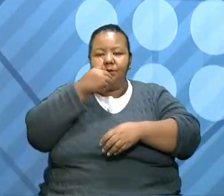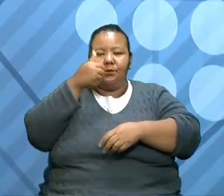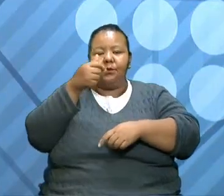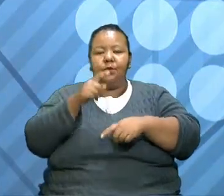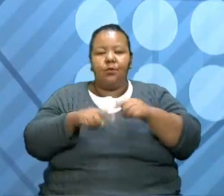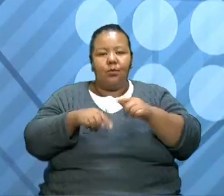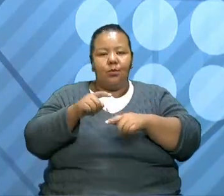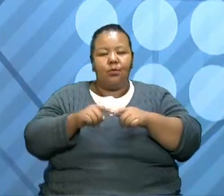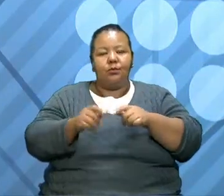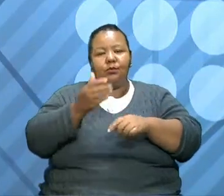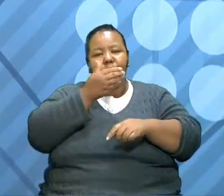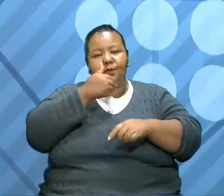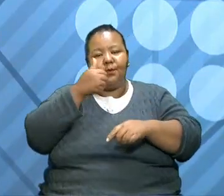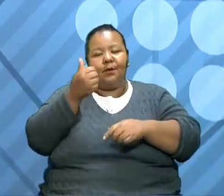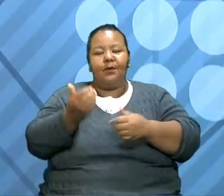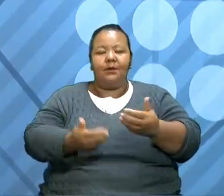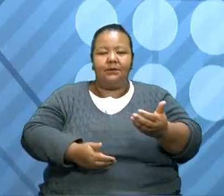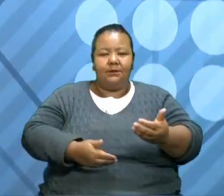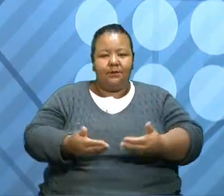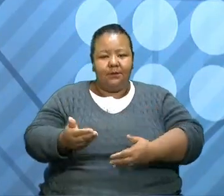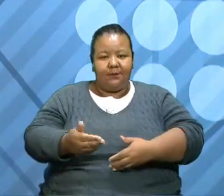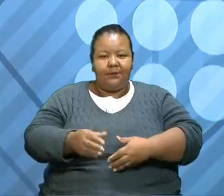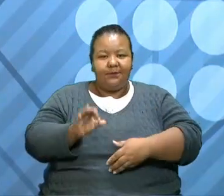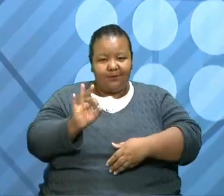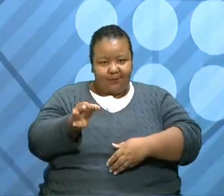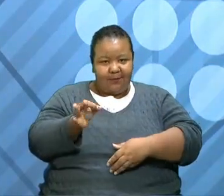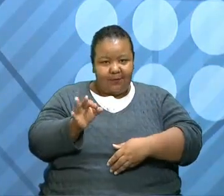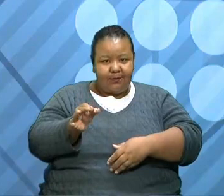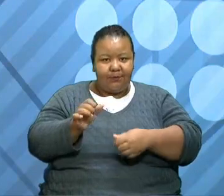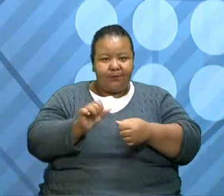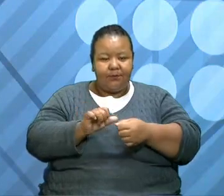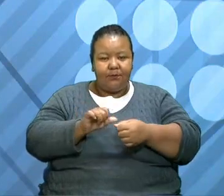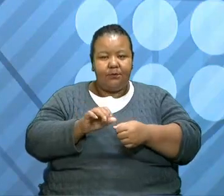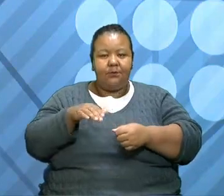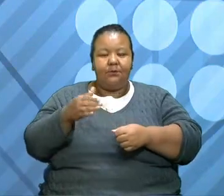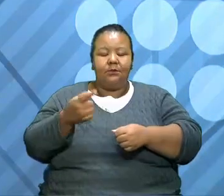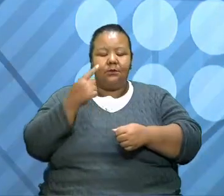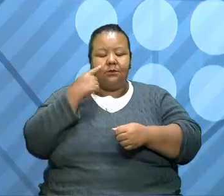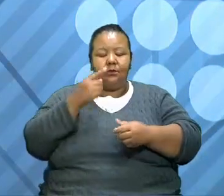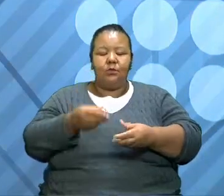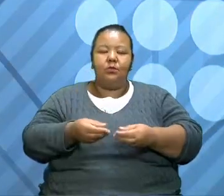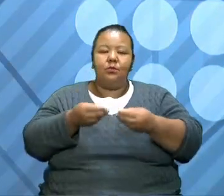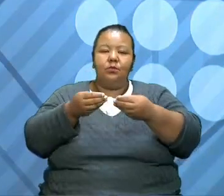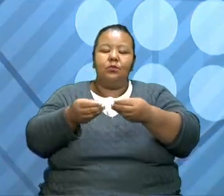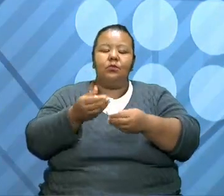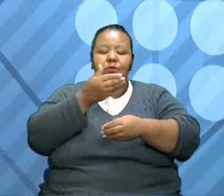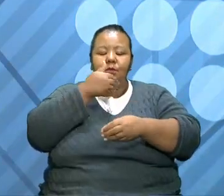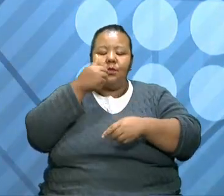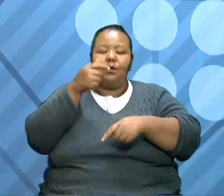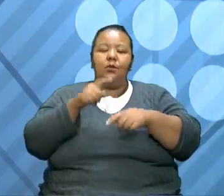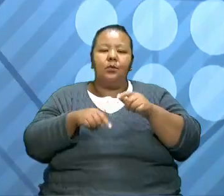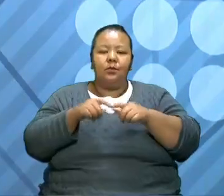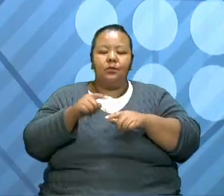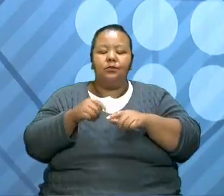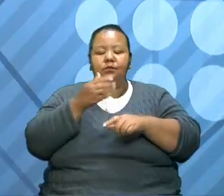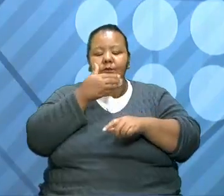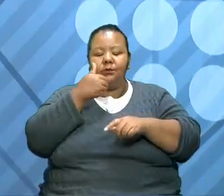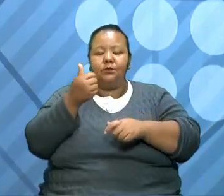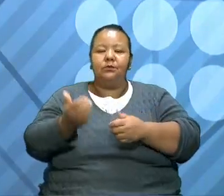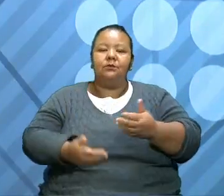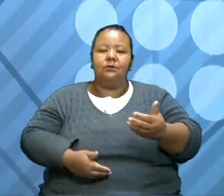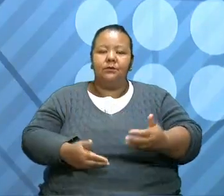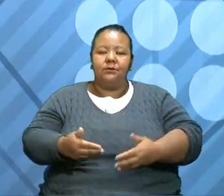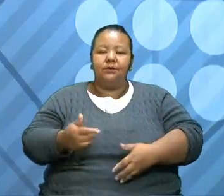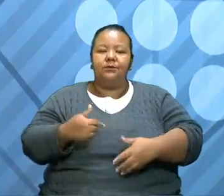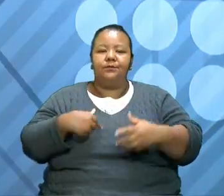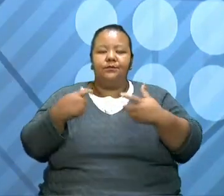produto, para entregar o meu melhor serviço. Não é isso que eu estou fazendo? Então, se eu vou entregar o meu melhor produto, o meu serviço, eu tenho